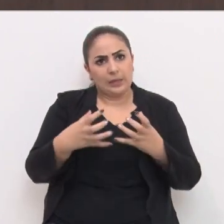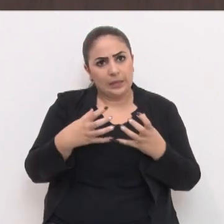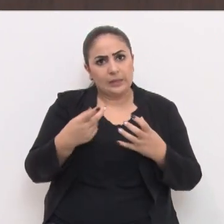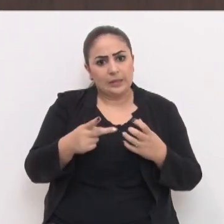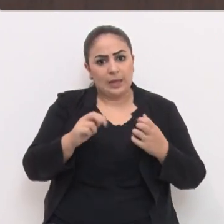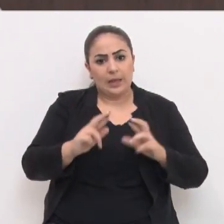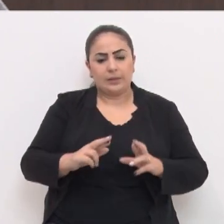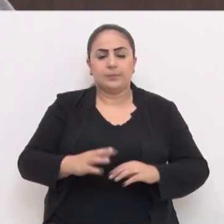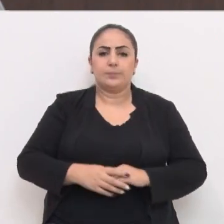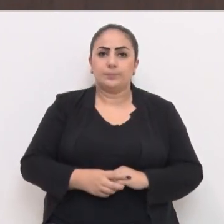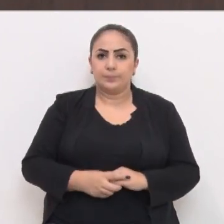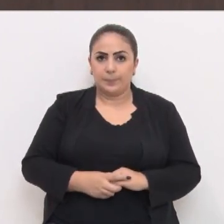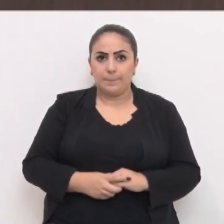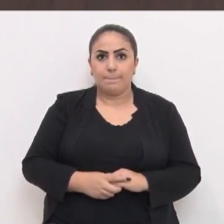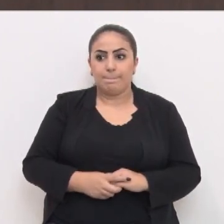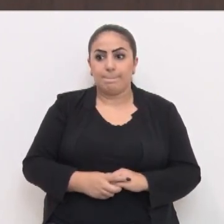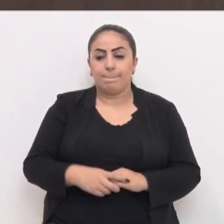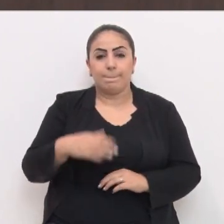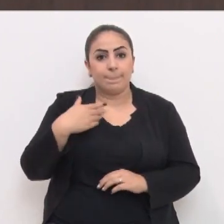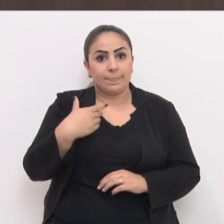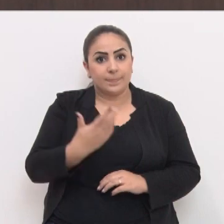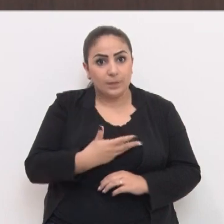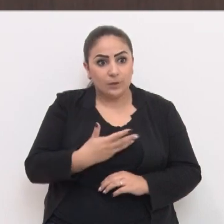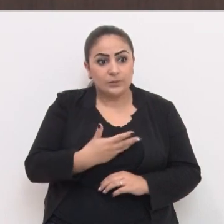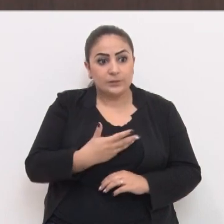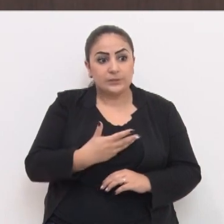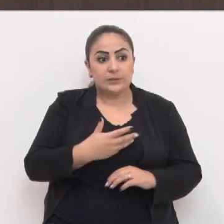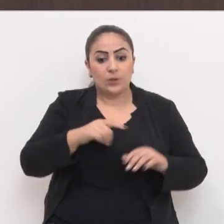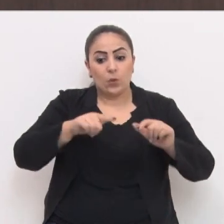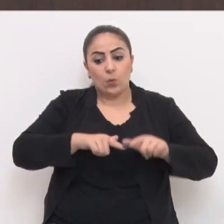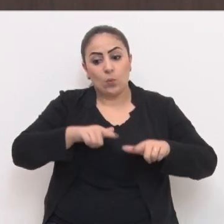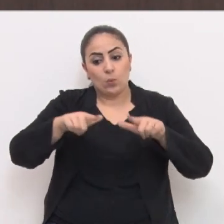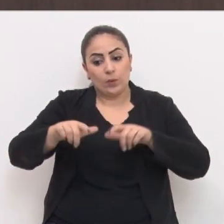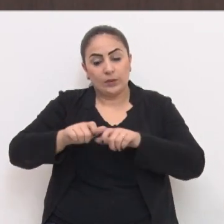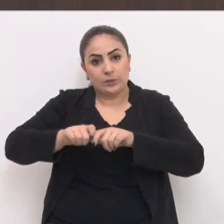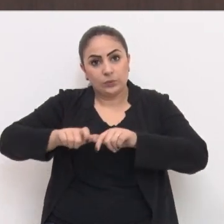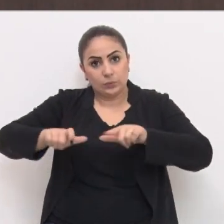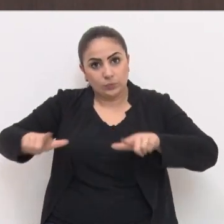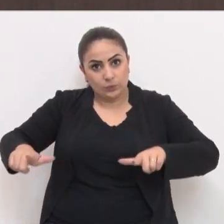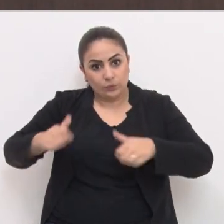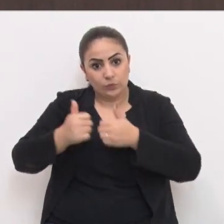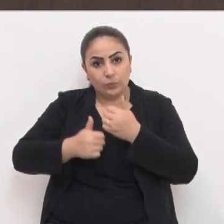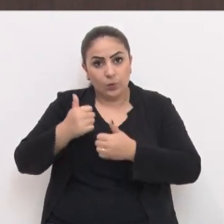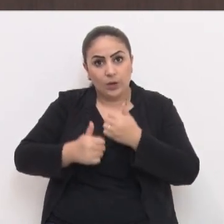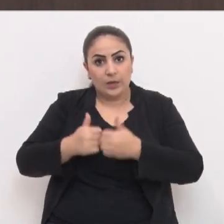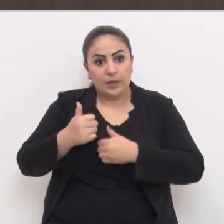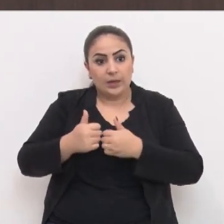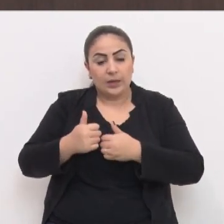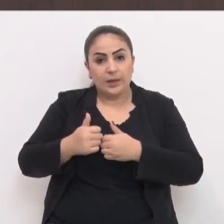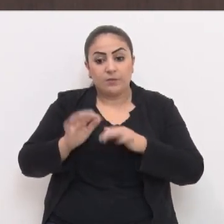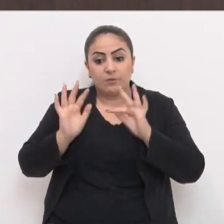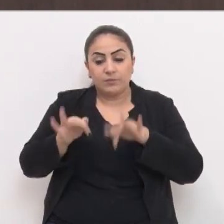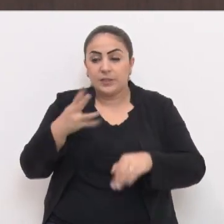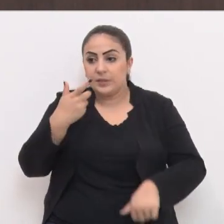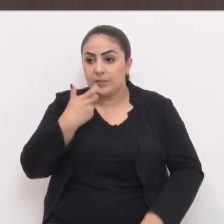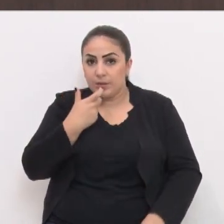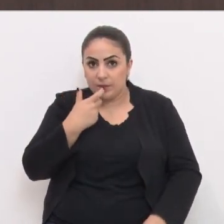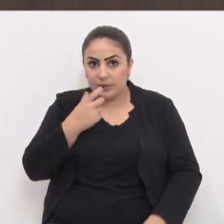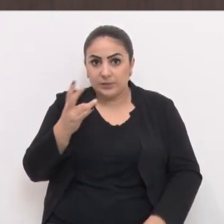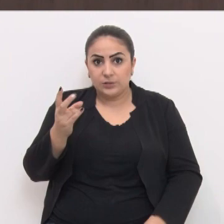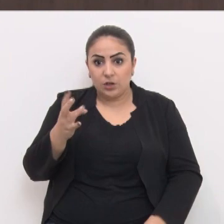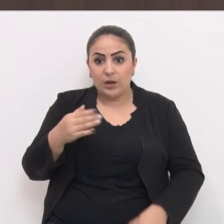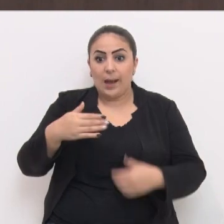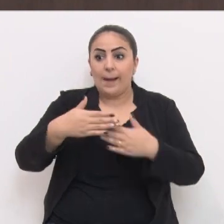naquela área. E vamos deixar a quadra esportiva, aquela que tira as crianças da droga. Vamos abrir um portão